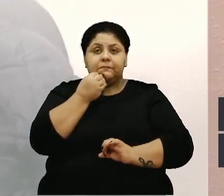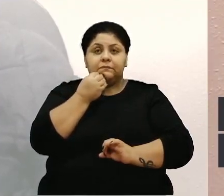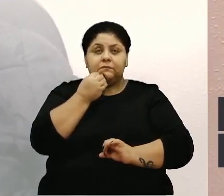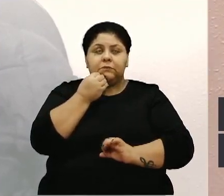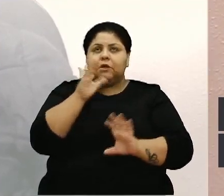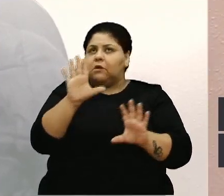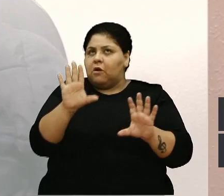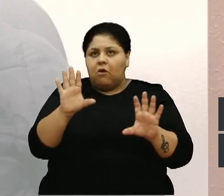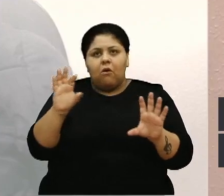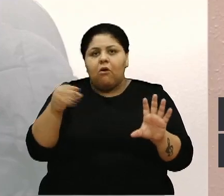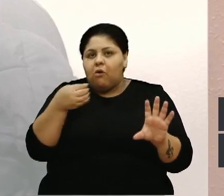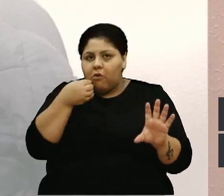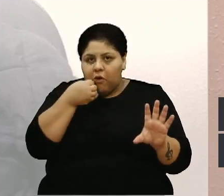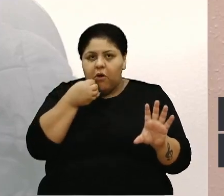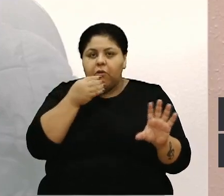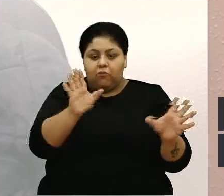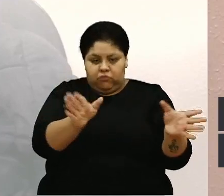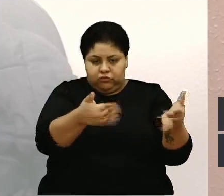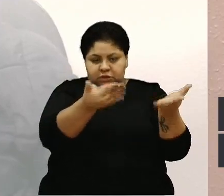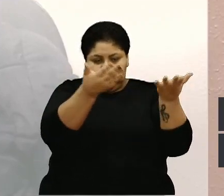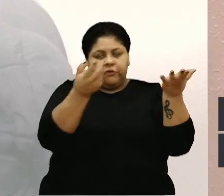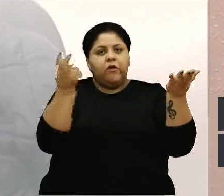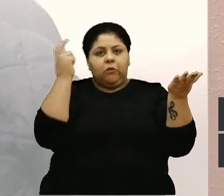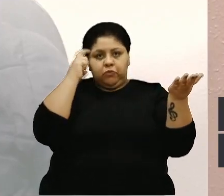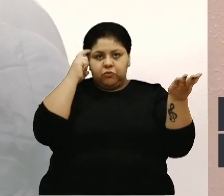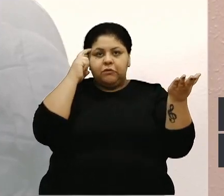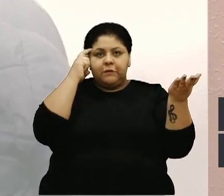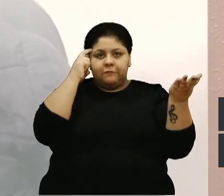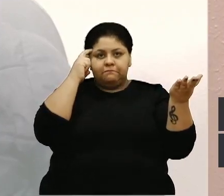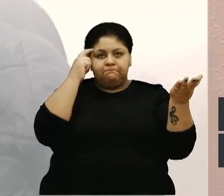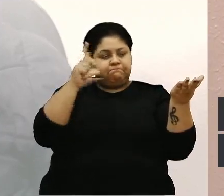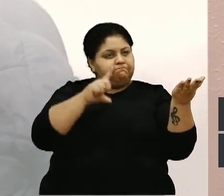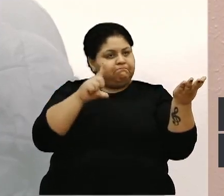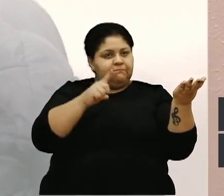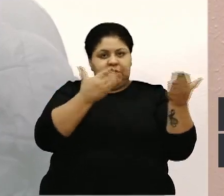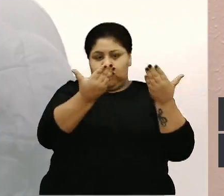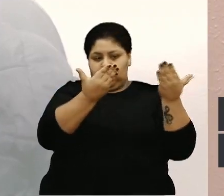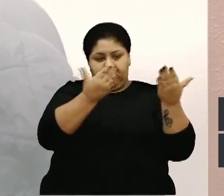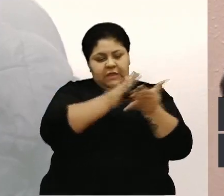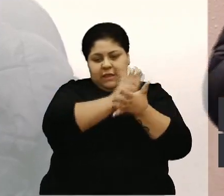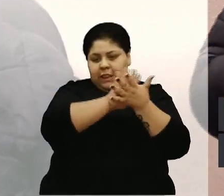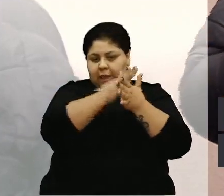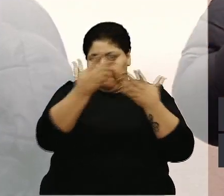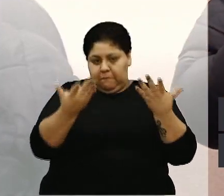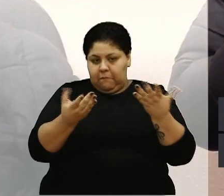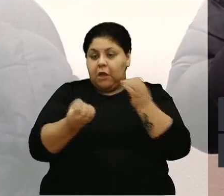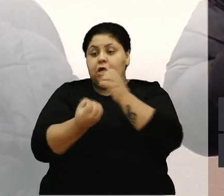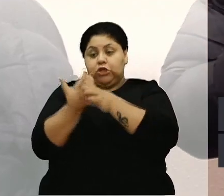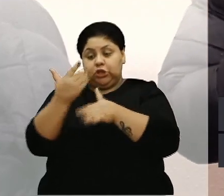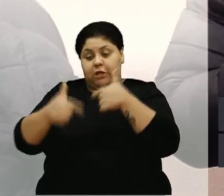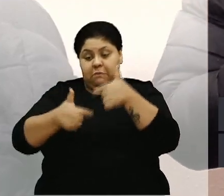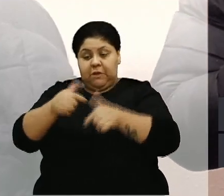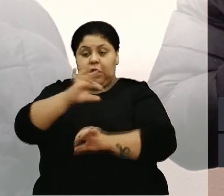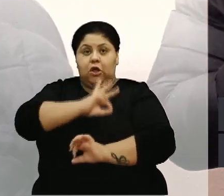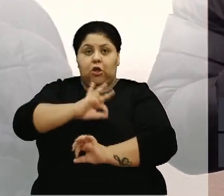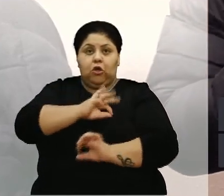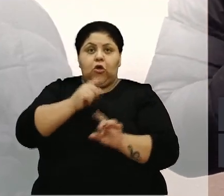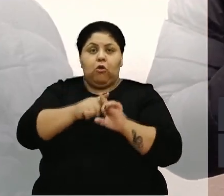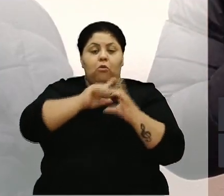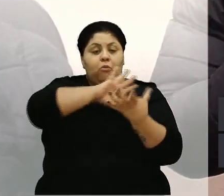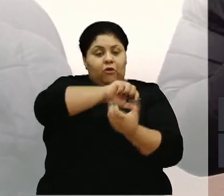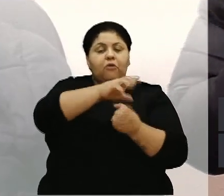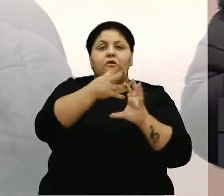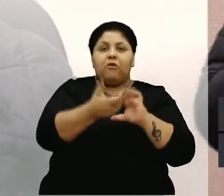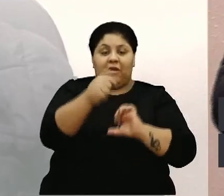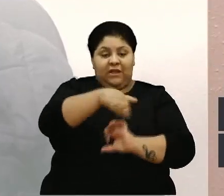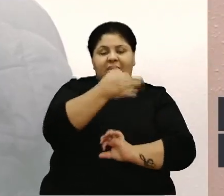obviamente que é um incentivo à cultura, não tem dúvida disso. Gera emprego, gera renda, porque o artesanato faz isso na